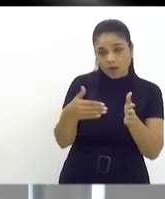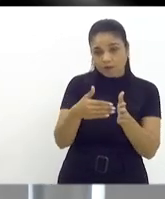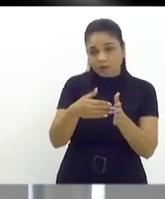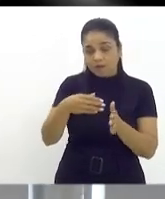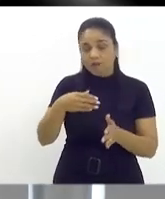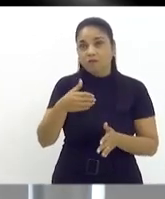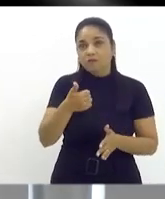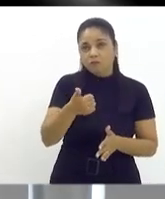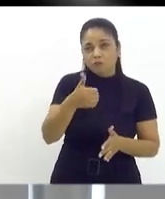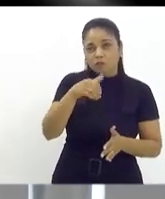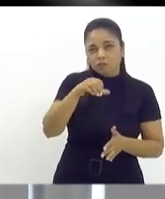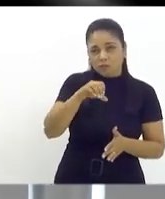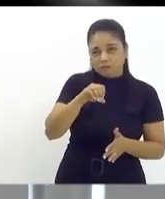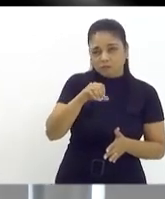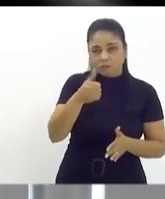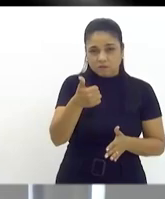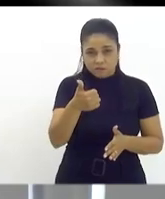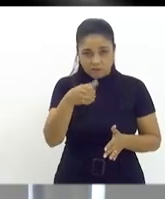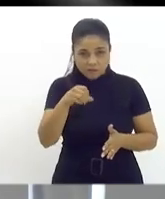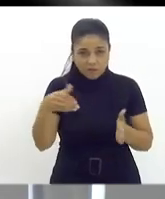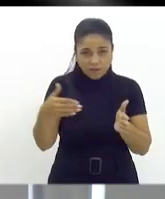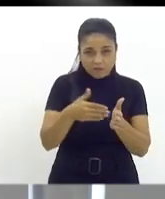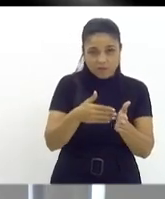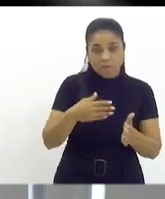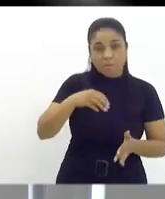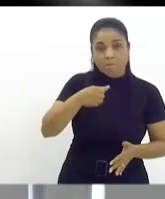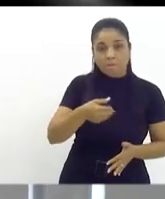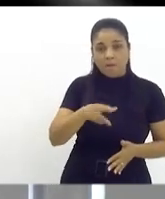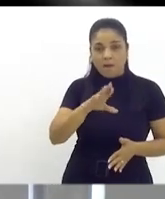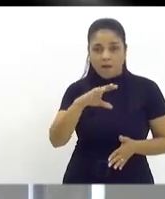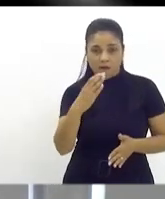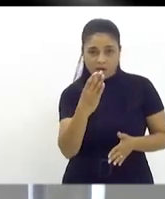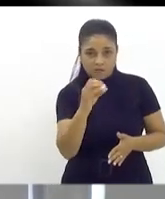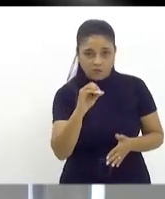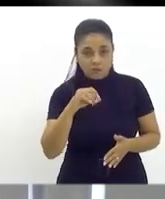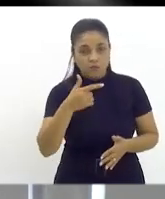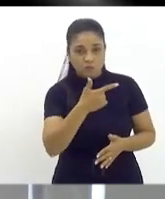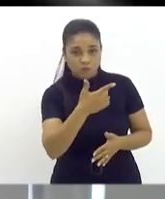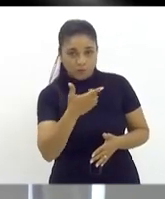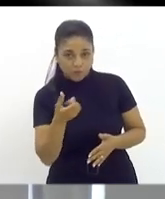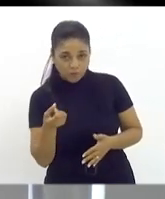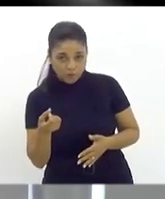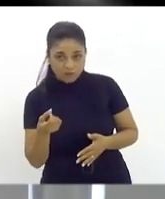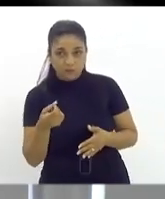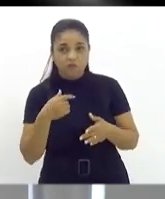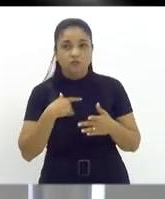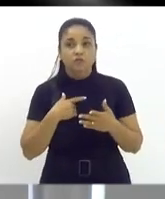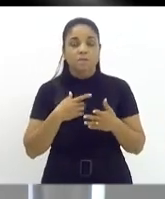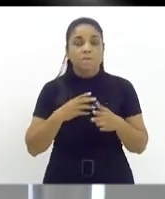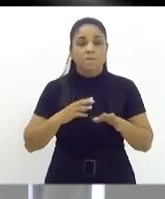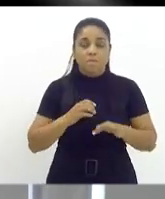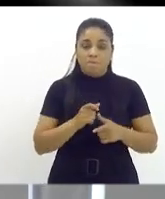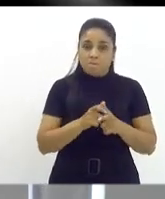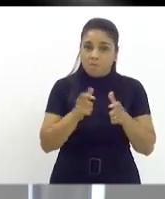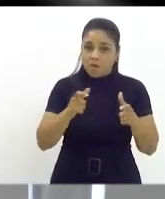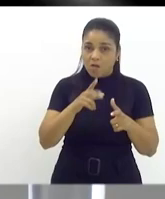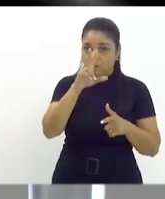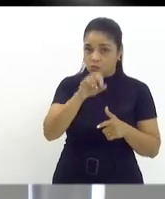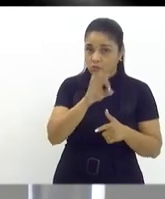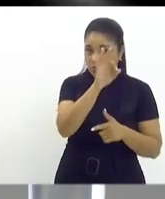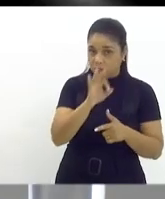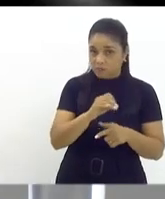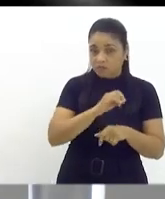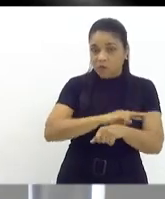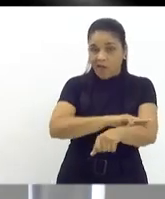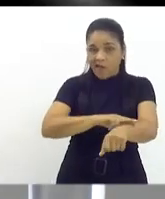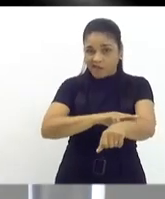2020 e a respeito do viés racial é preciso notar que em 50 desses casos os processos contínua